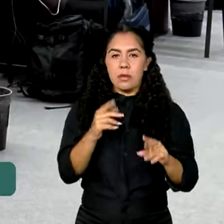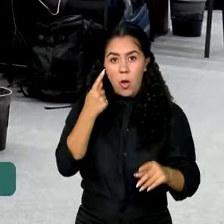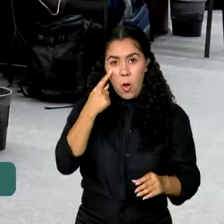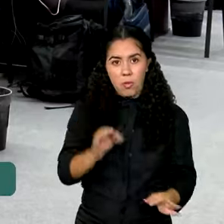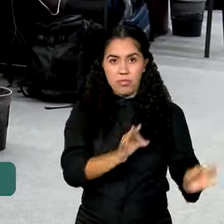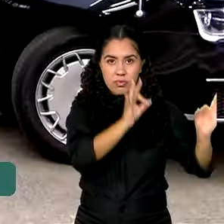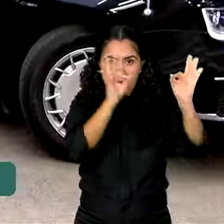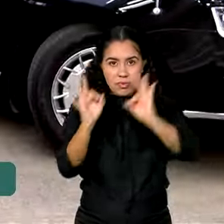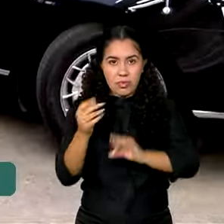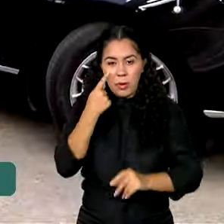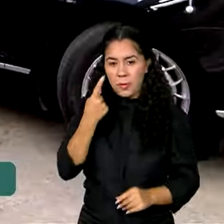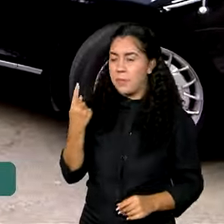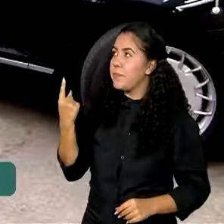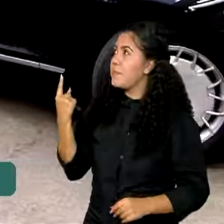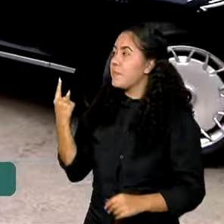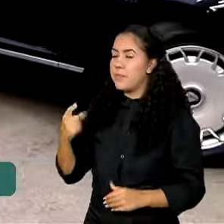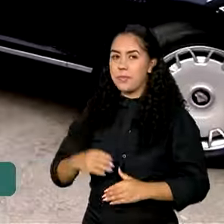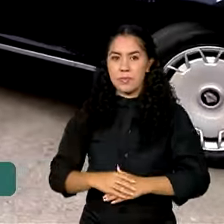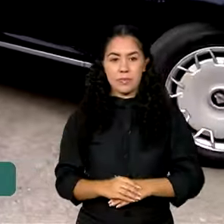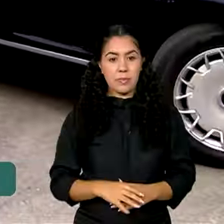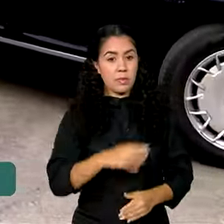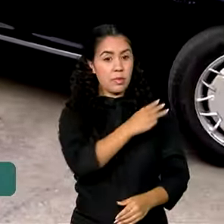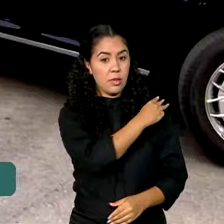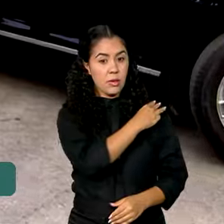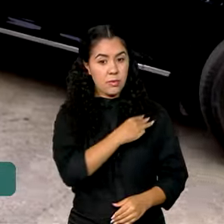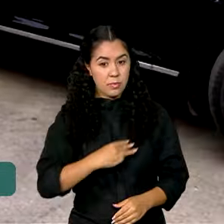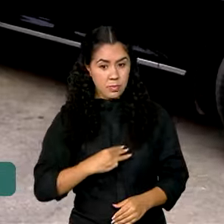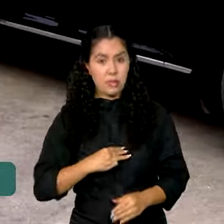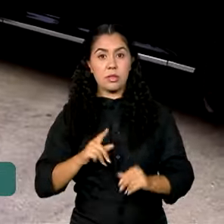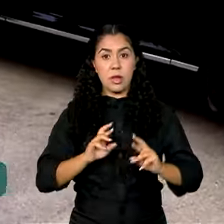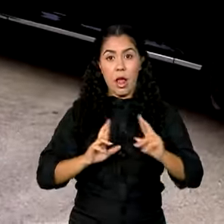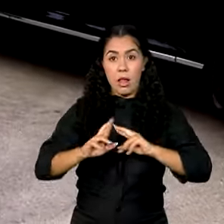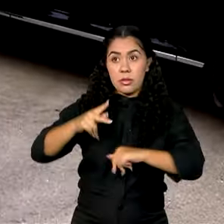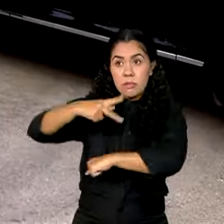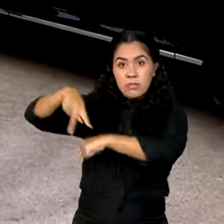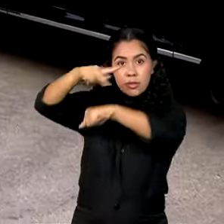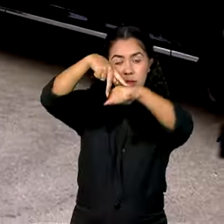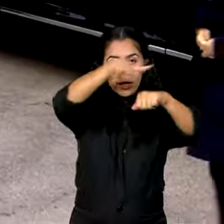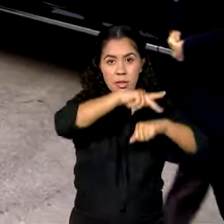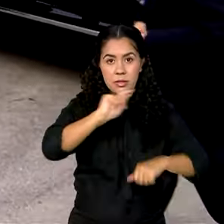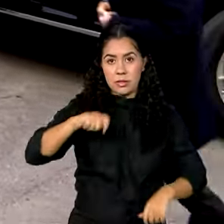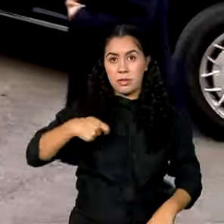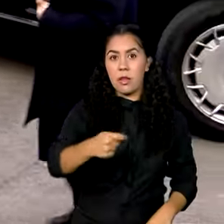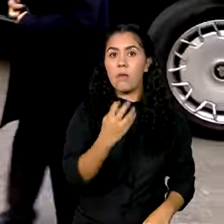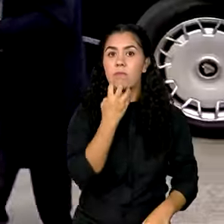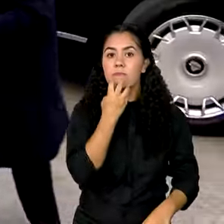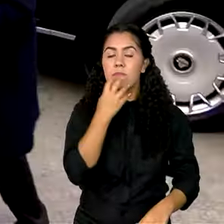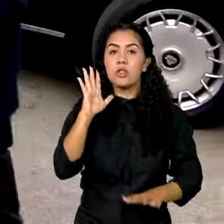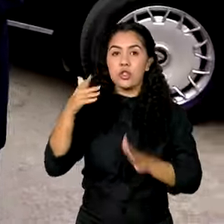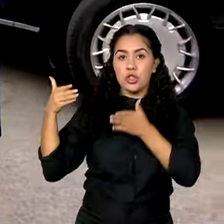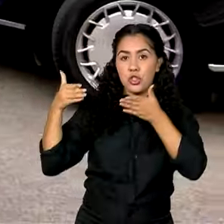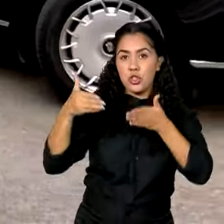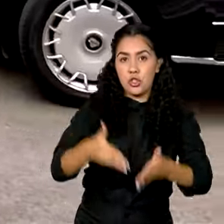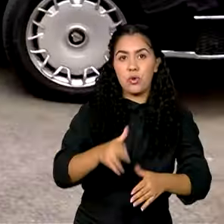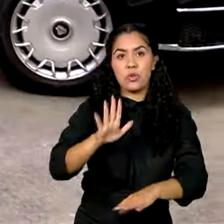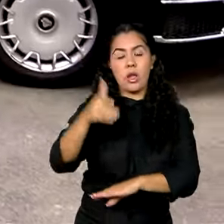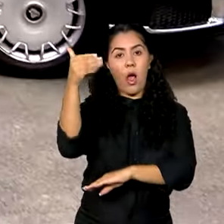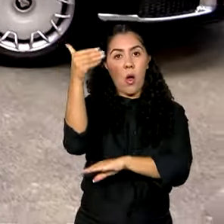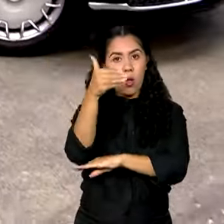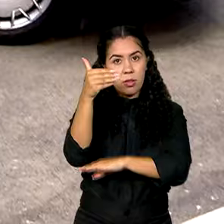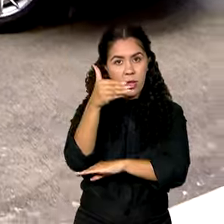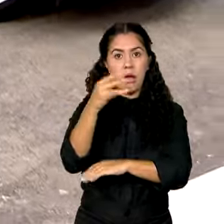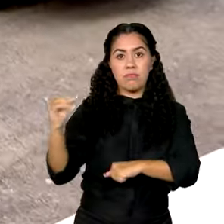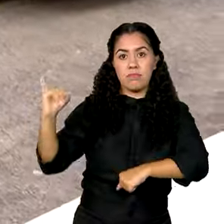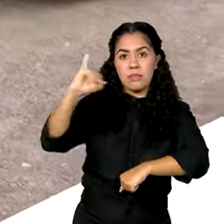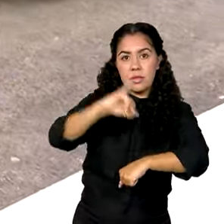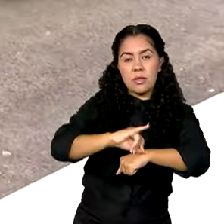reportagem. O ministro das Relações Exteriores chegou ao hotel onde ficará hospedado em Kazan, na Rússia,